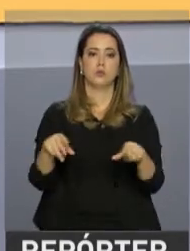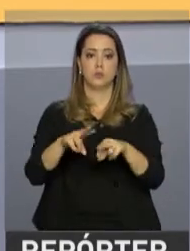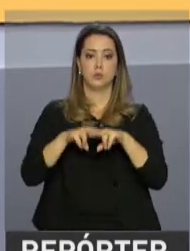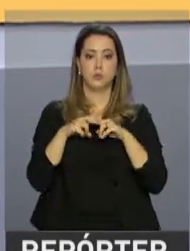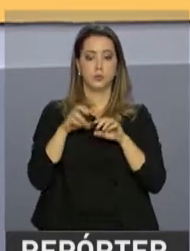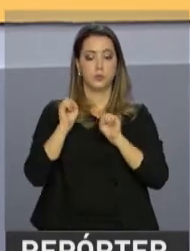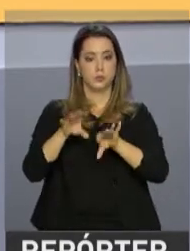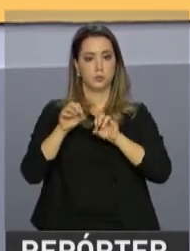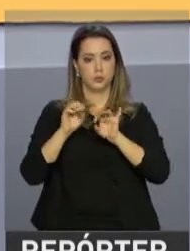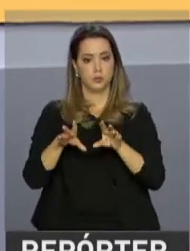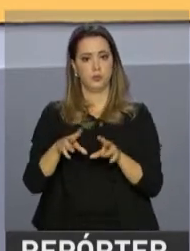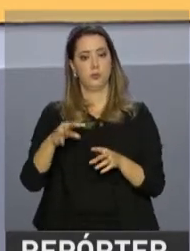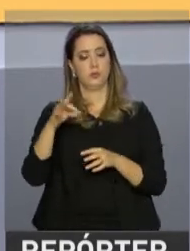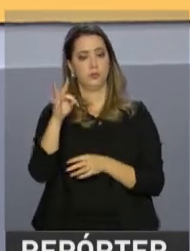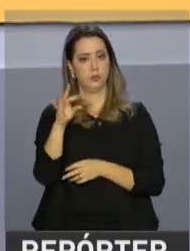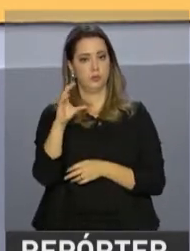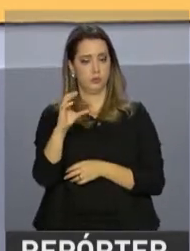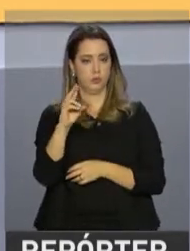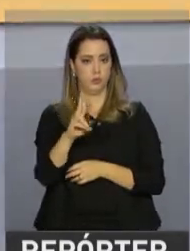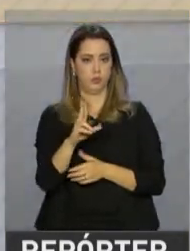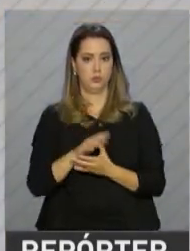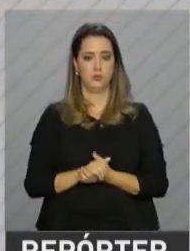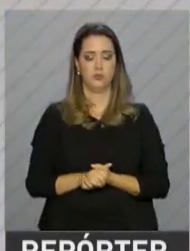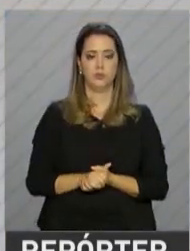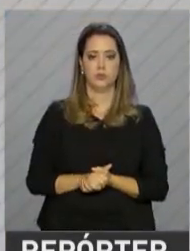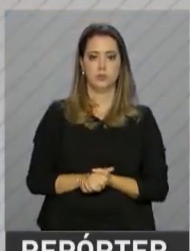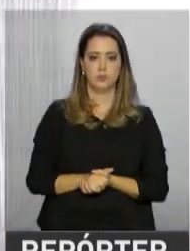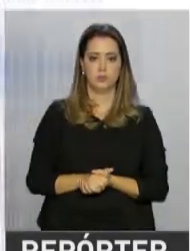orientação do tribunal de contas da união